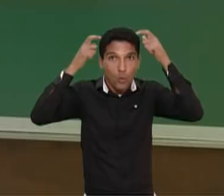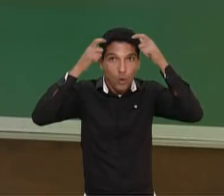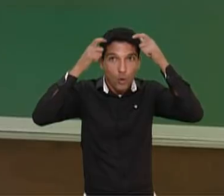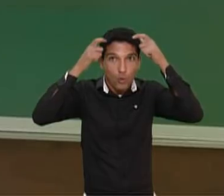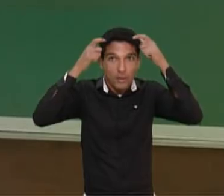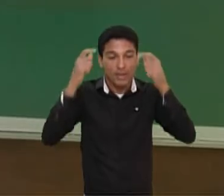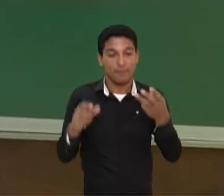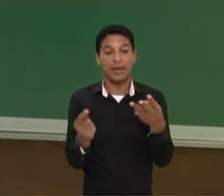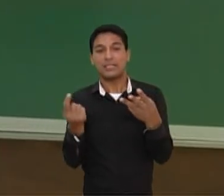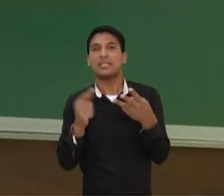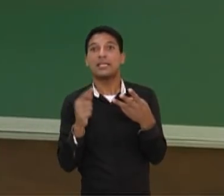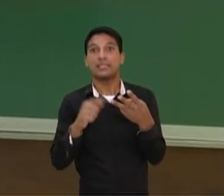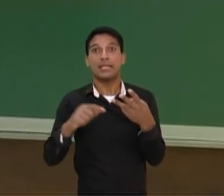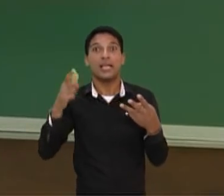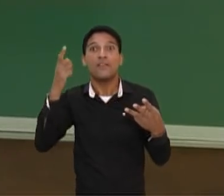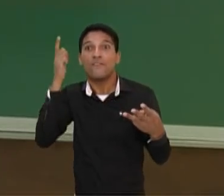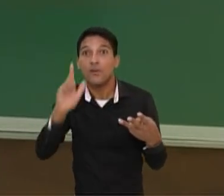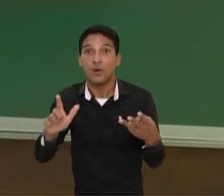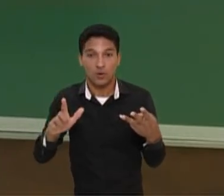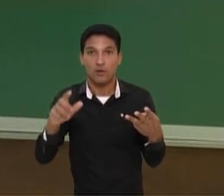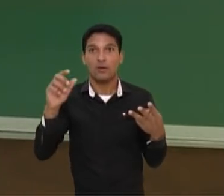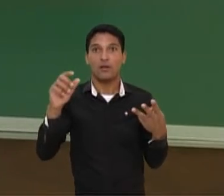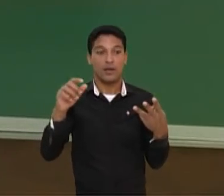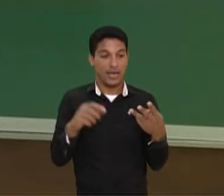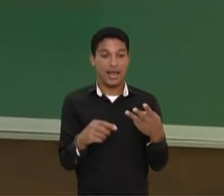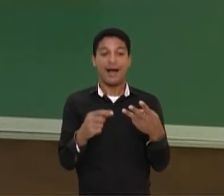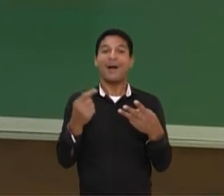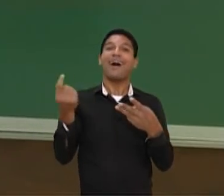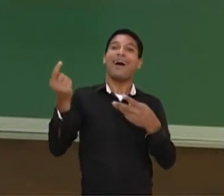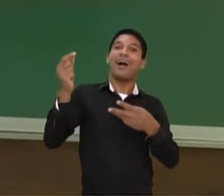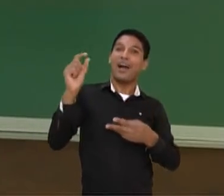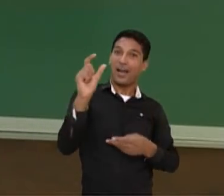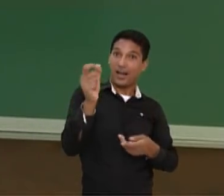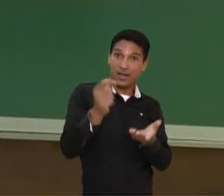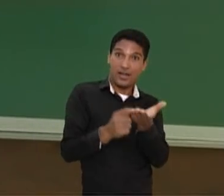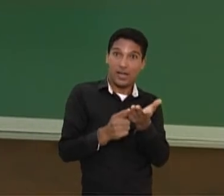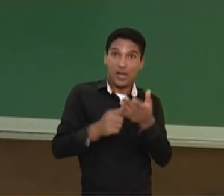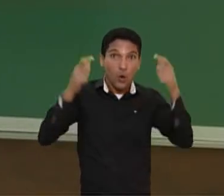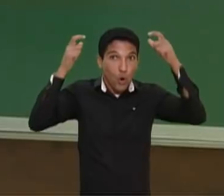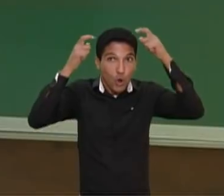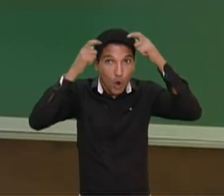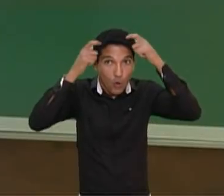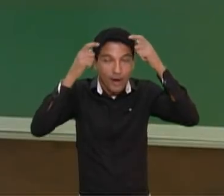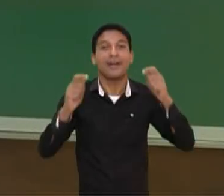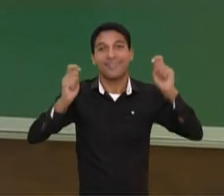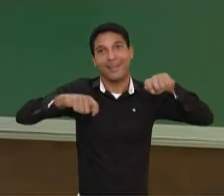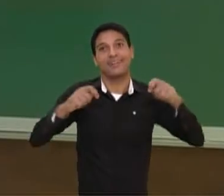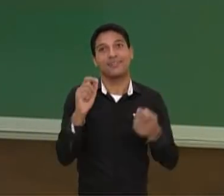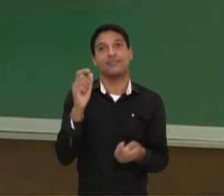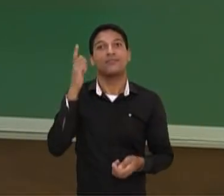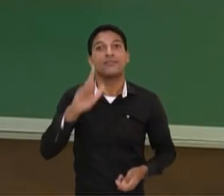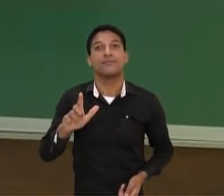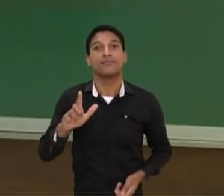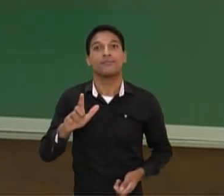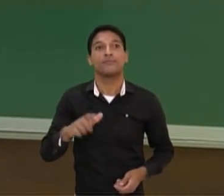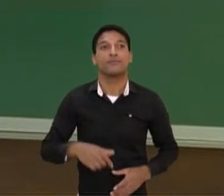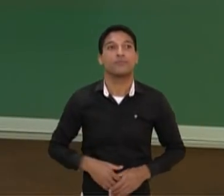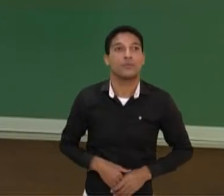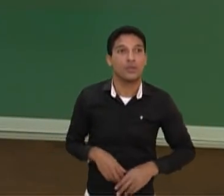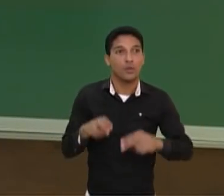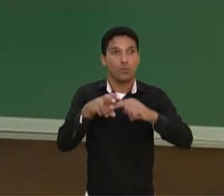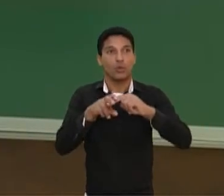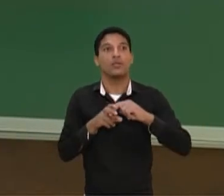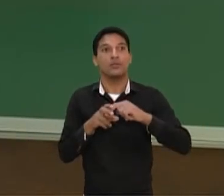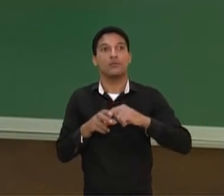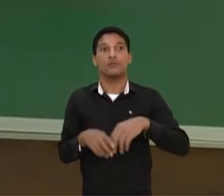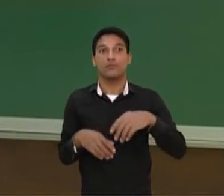quando ele ganha. Ele ganha se aparecer coroa, ok? Então, a probabilidade de ele ganhar é o quê? É a